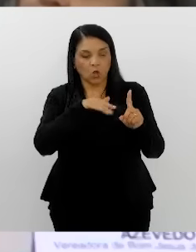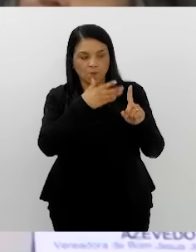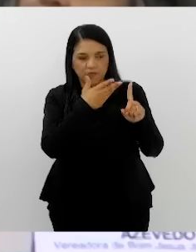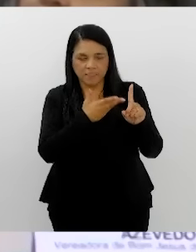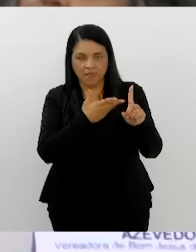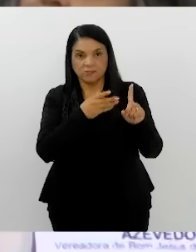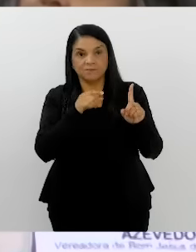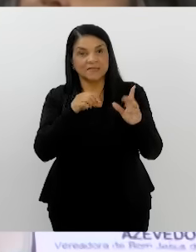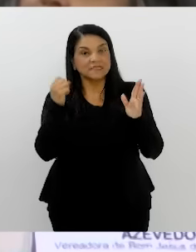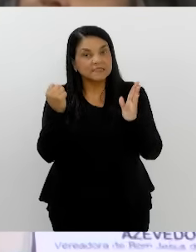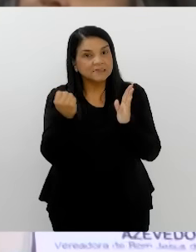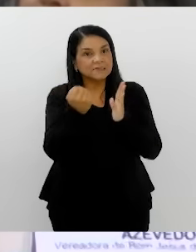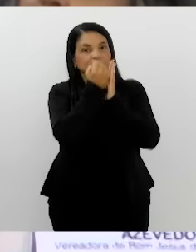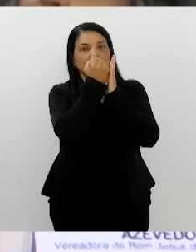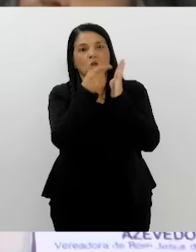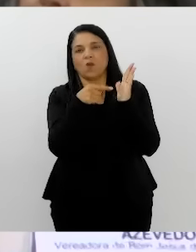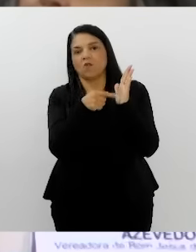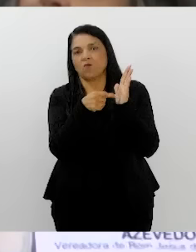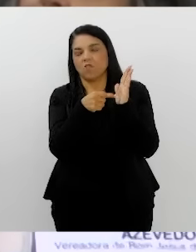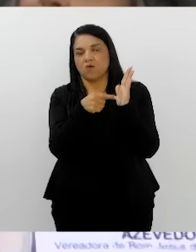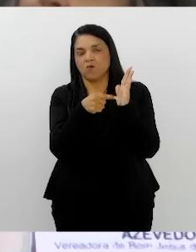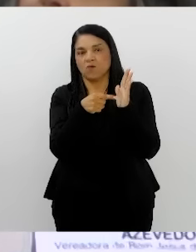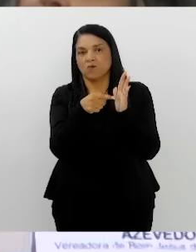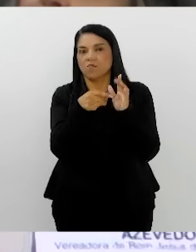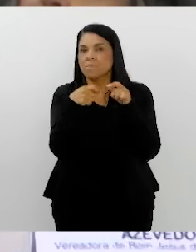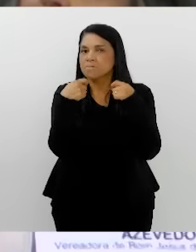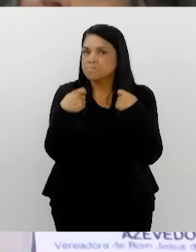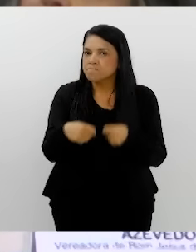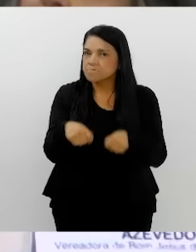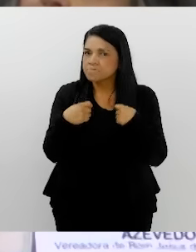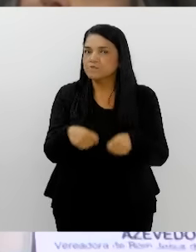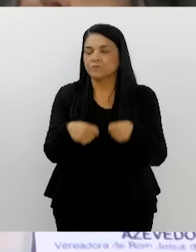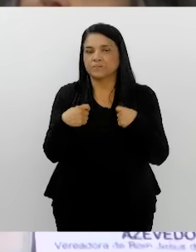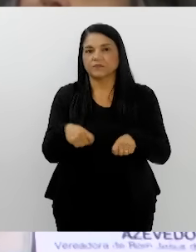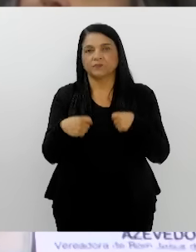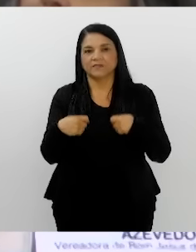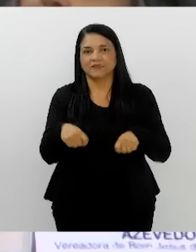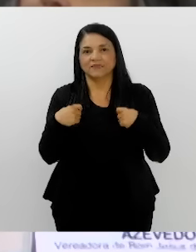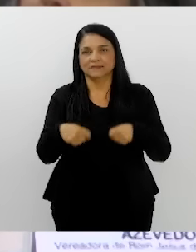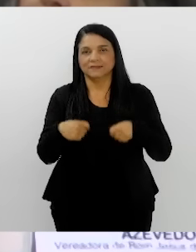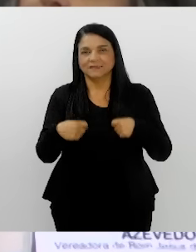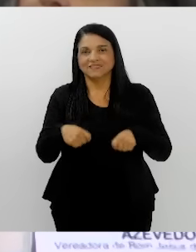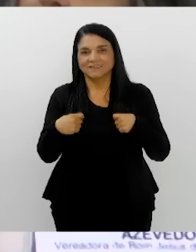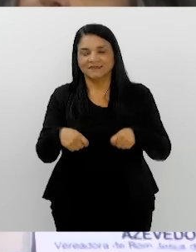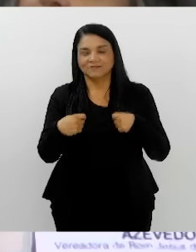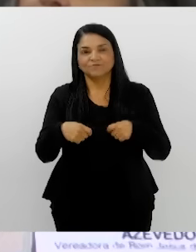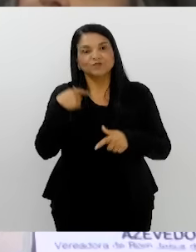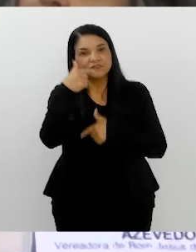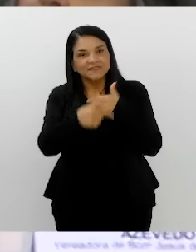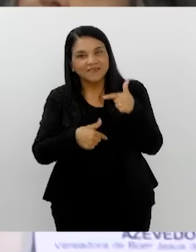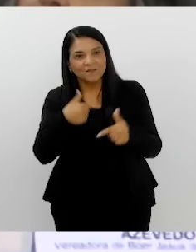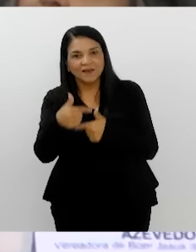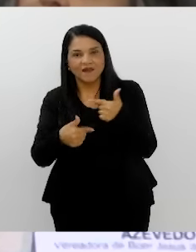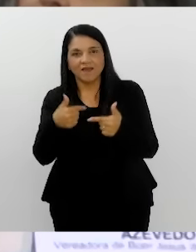simbólico que nós devemos manifestar e cada vez mais trabalhar